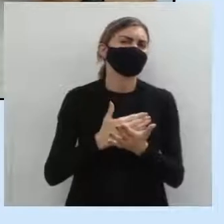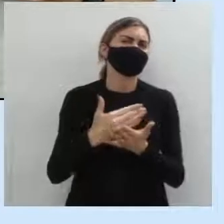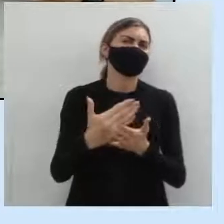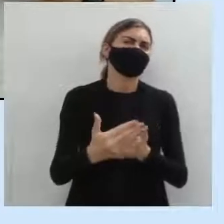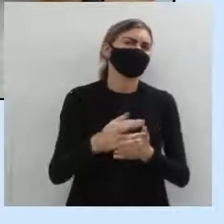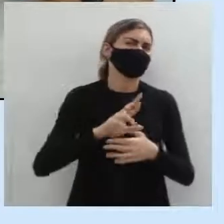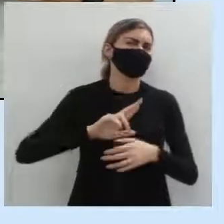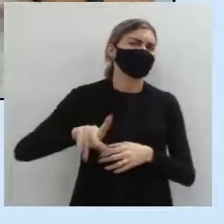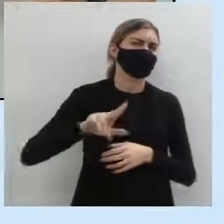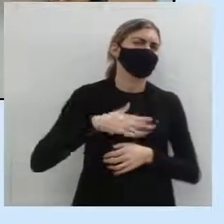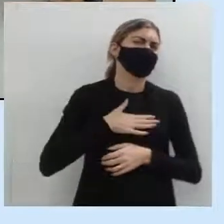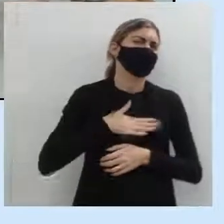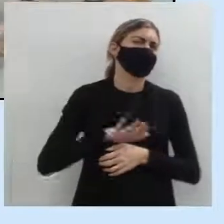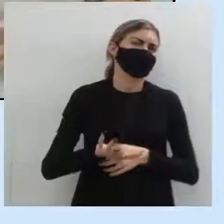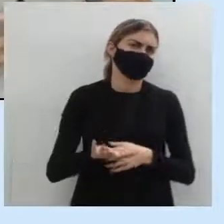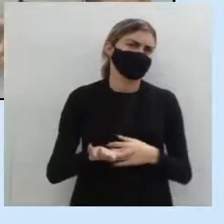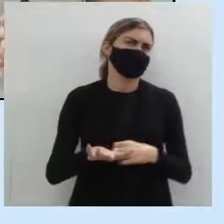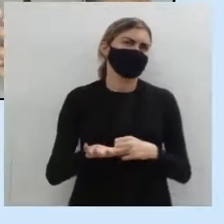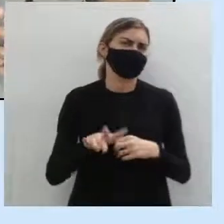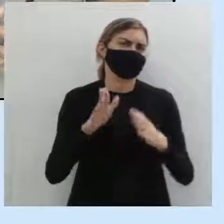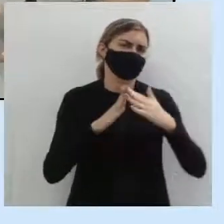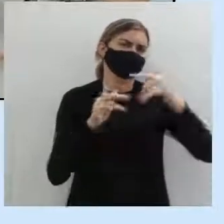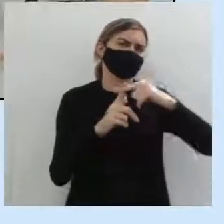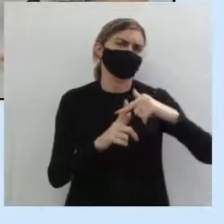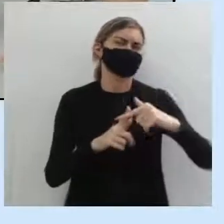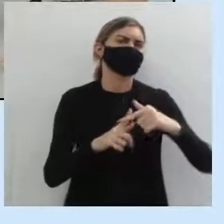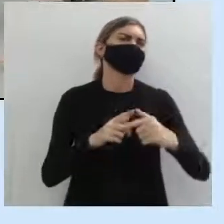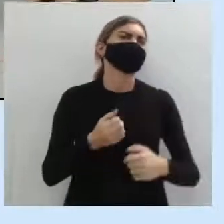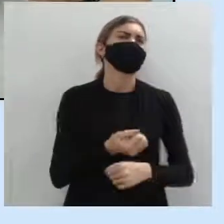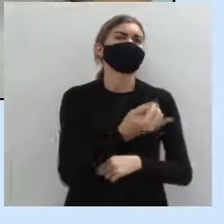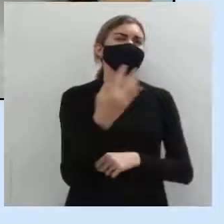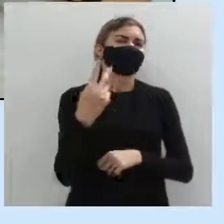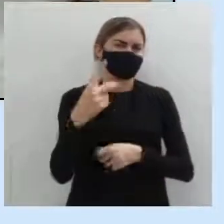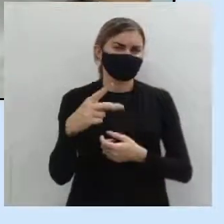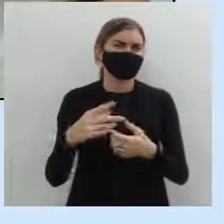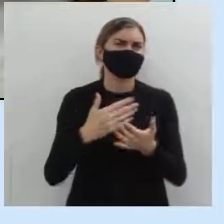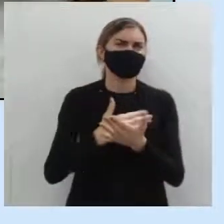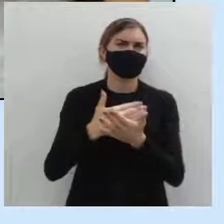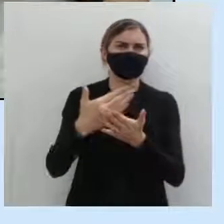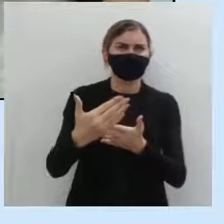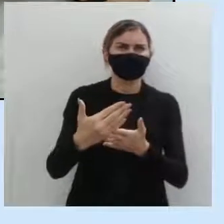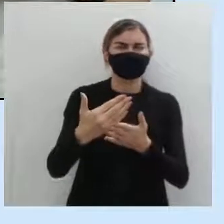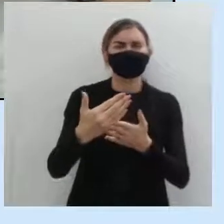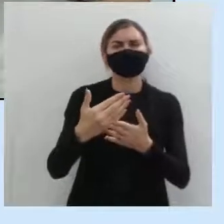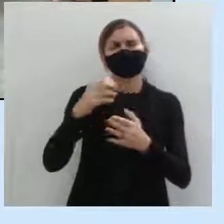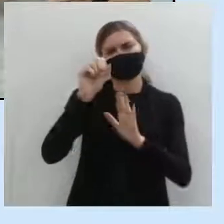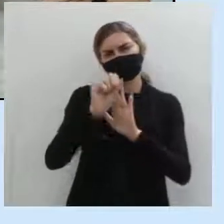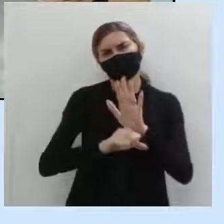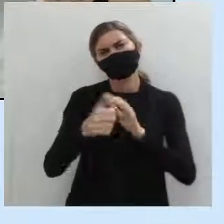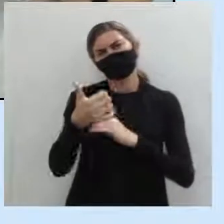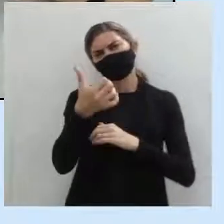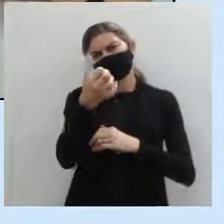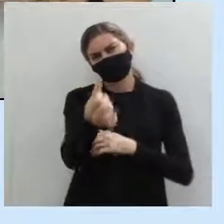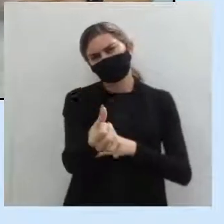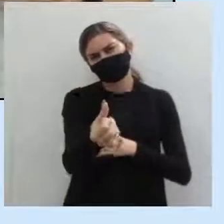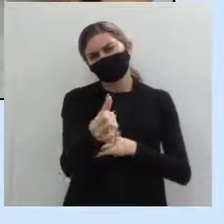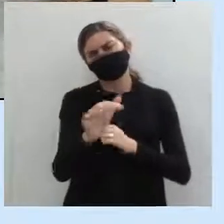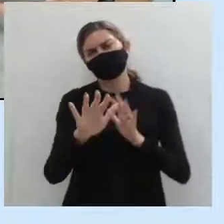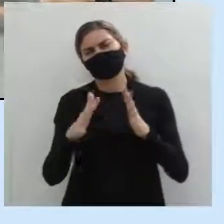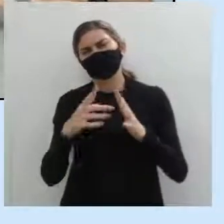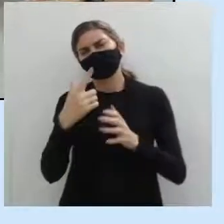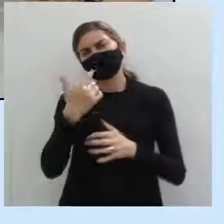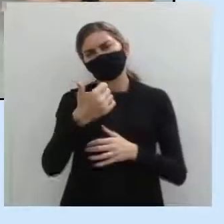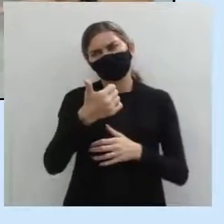a não gostar dessas atitudes da igreja? Quando, no início do século XVI, por volta do ano